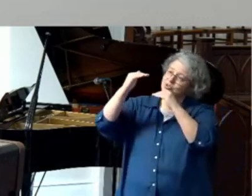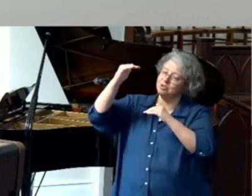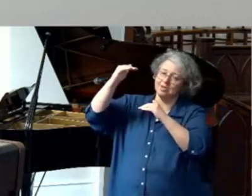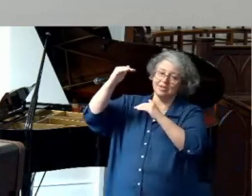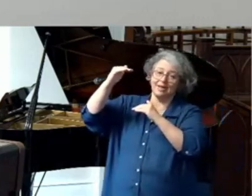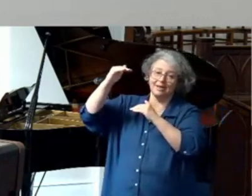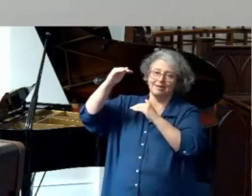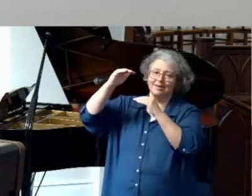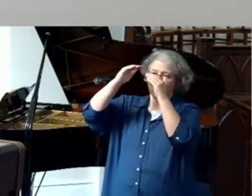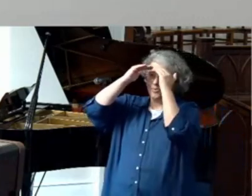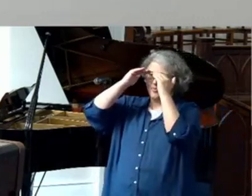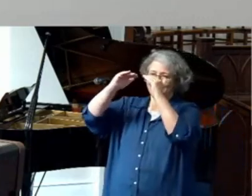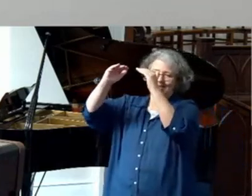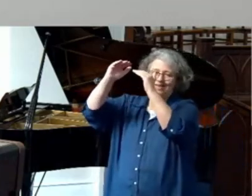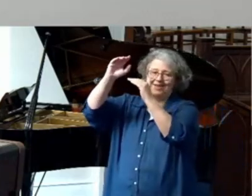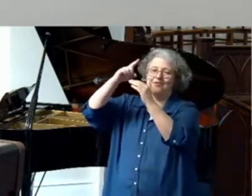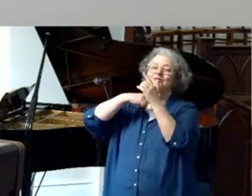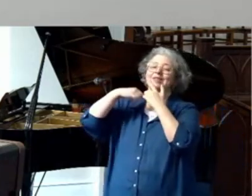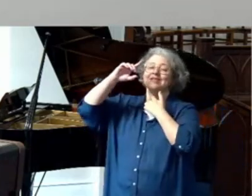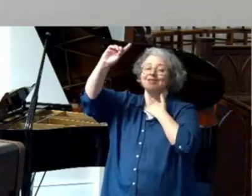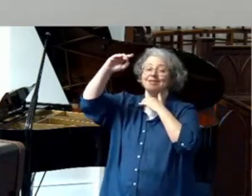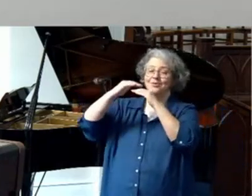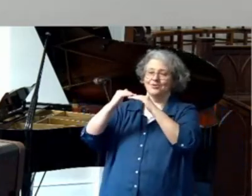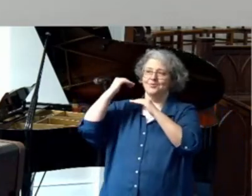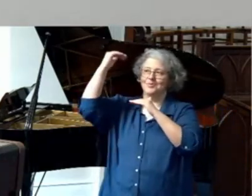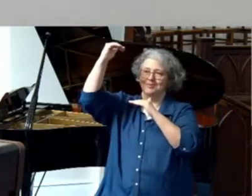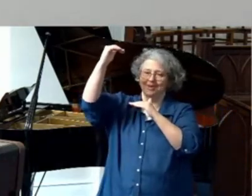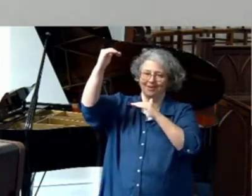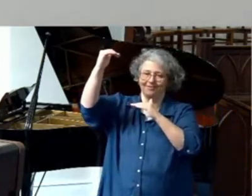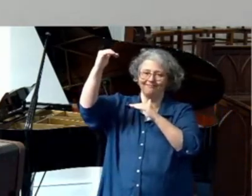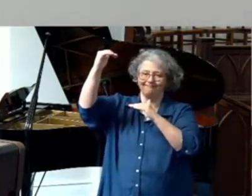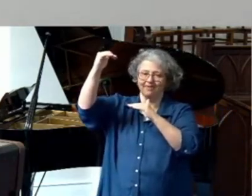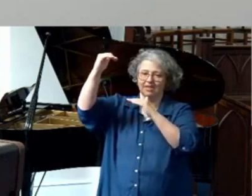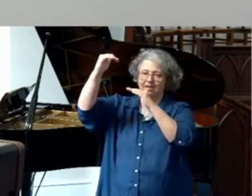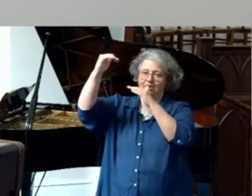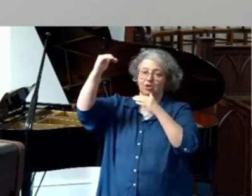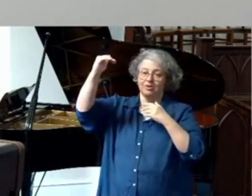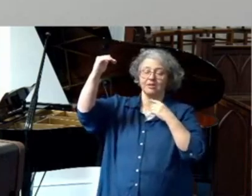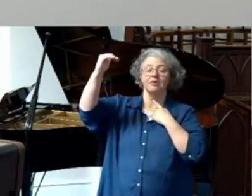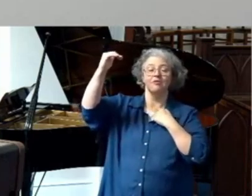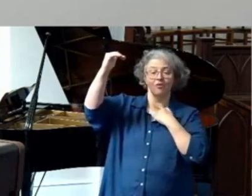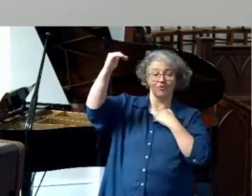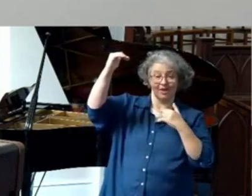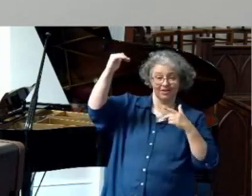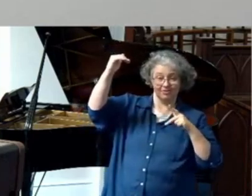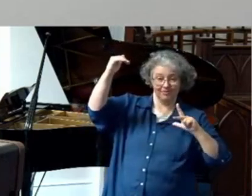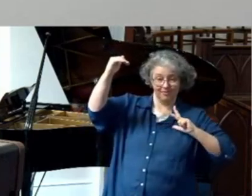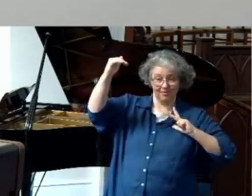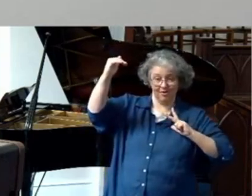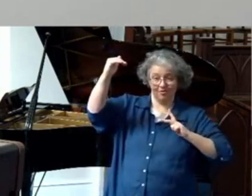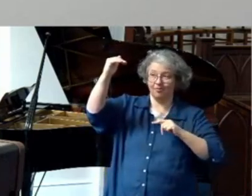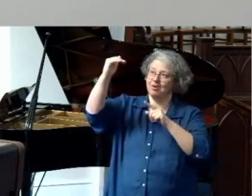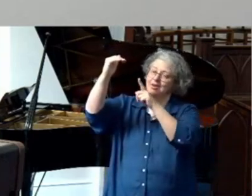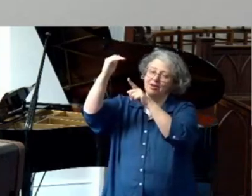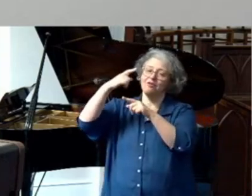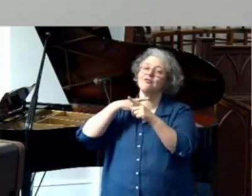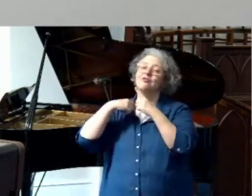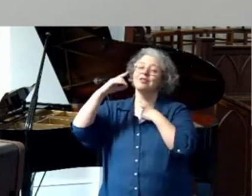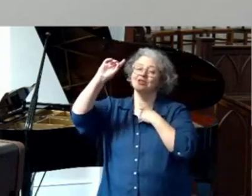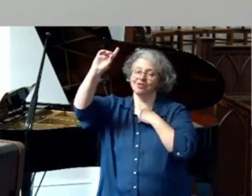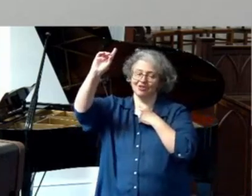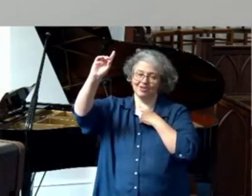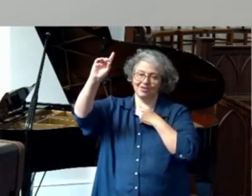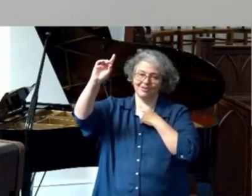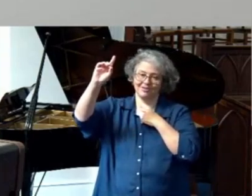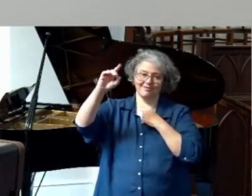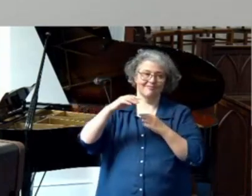ajustados. Se nós tivéssemos aqui um prumo agora, e eu colocasse esse prumo aqui, no lado aqui do